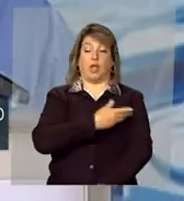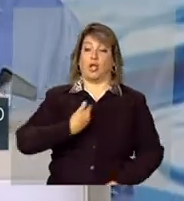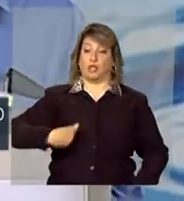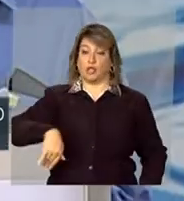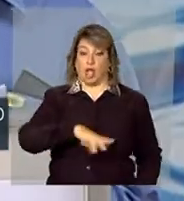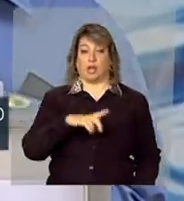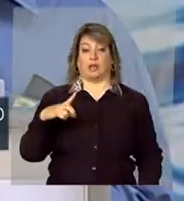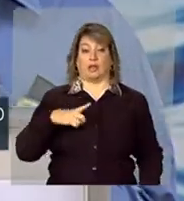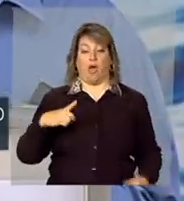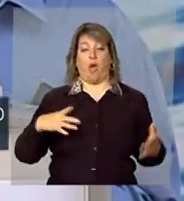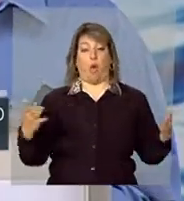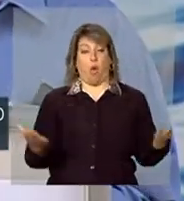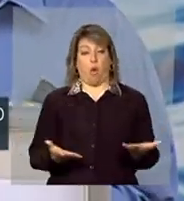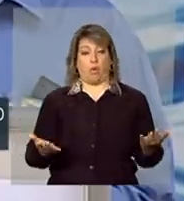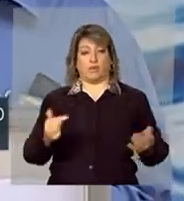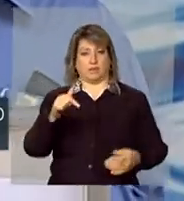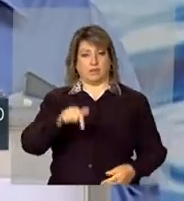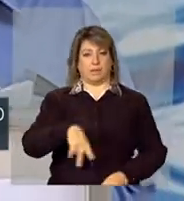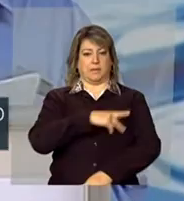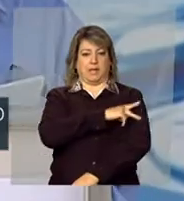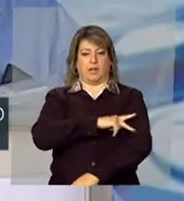temos hoje aqui no Piauí